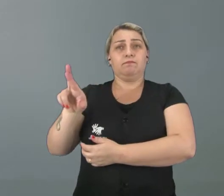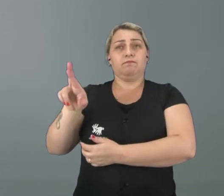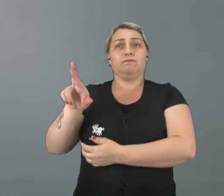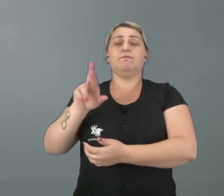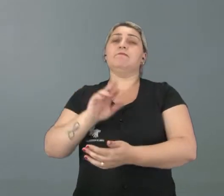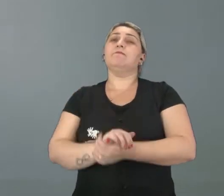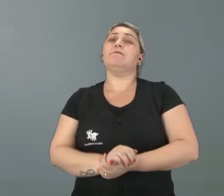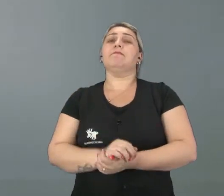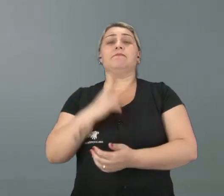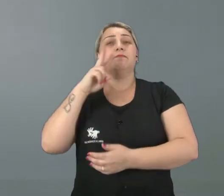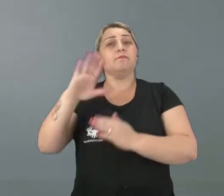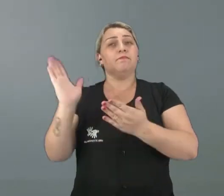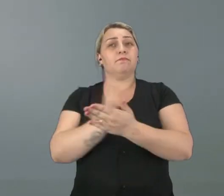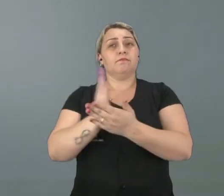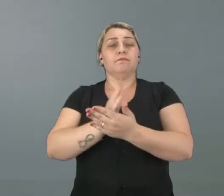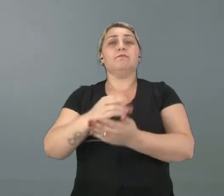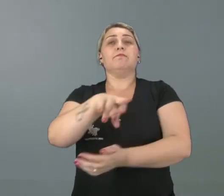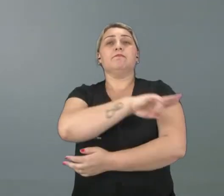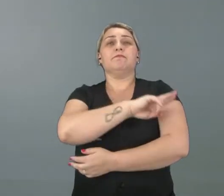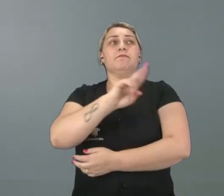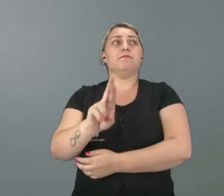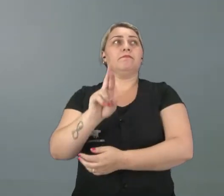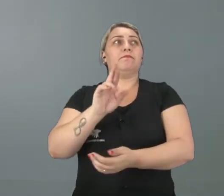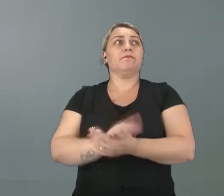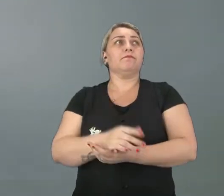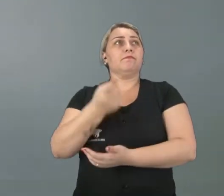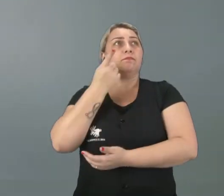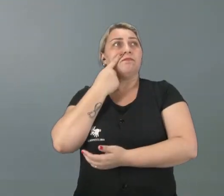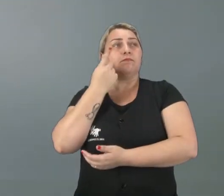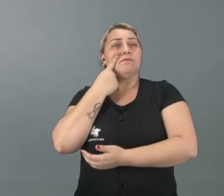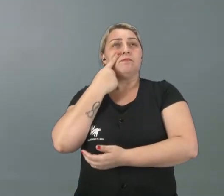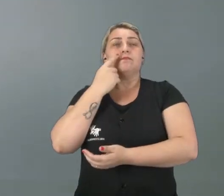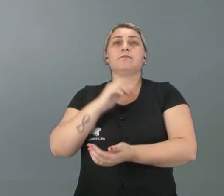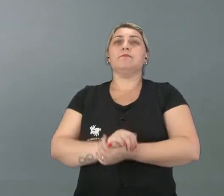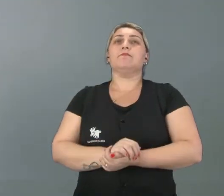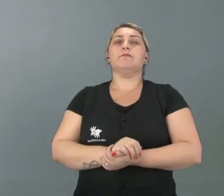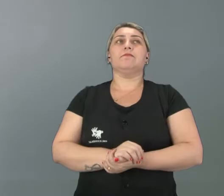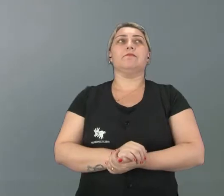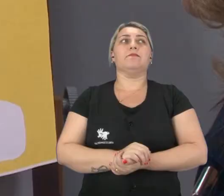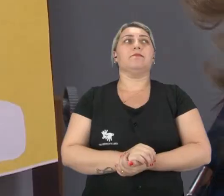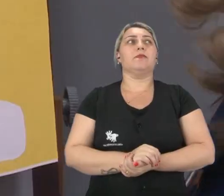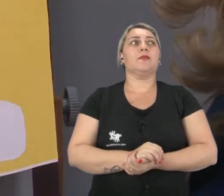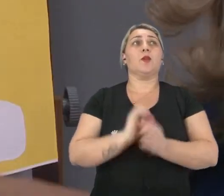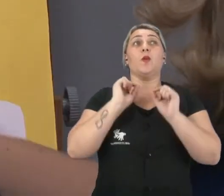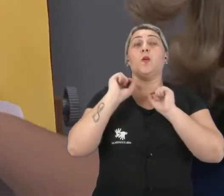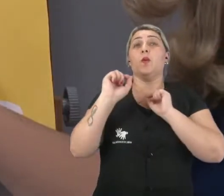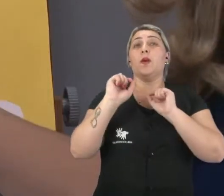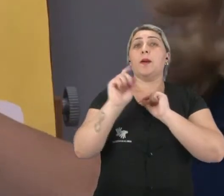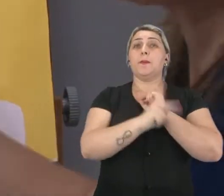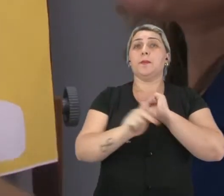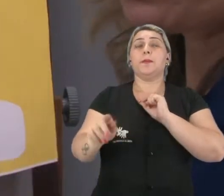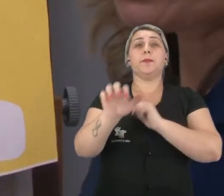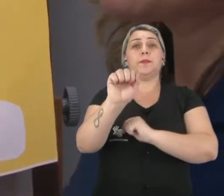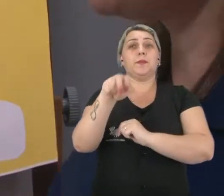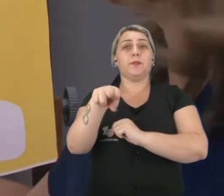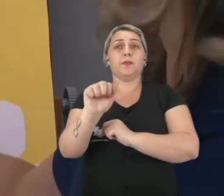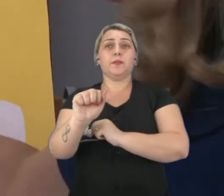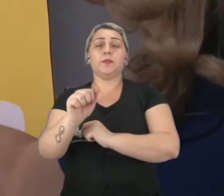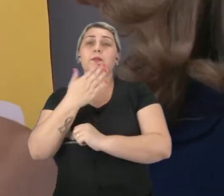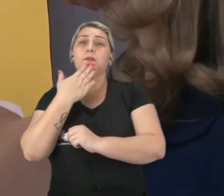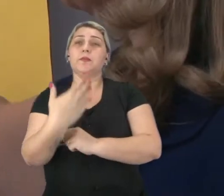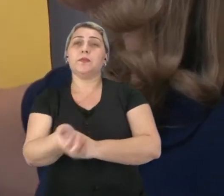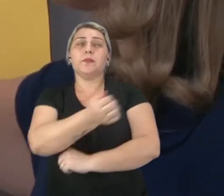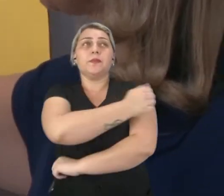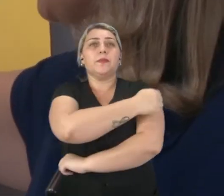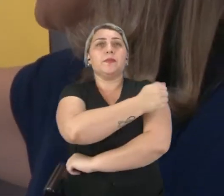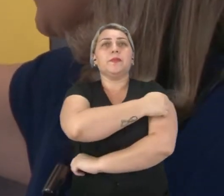né? E nós vimos algumas representações. Veja aqui comigo o que a professora Ana pediu aos seus